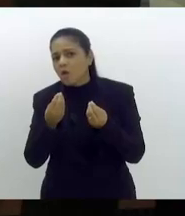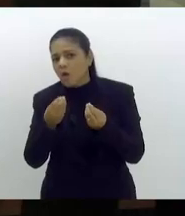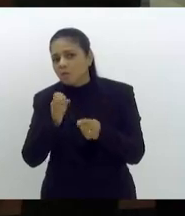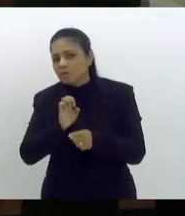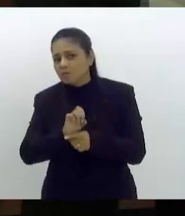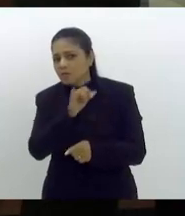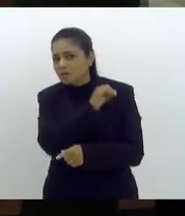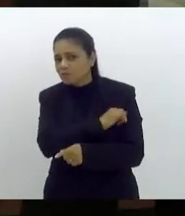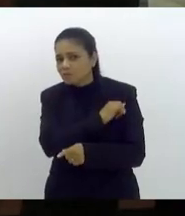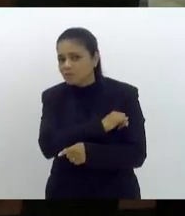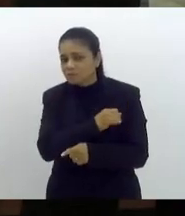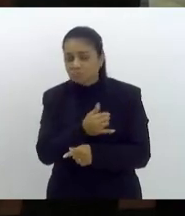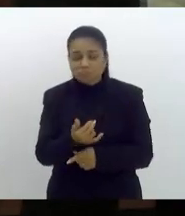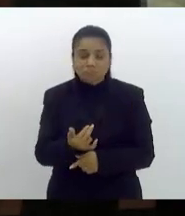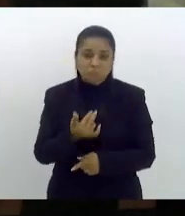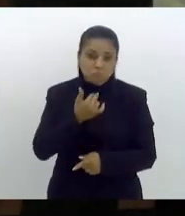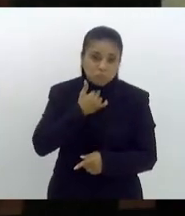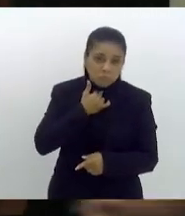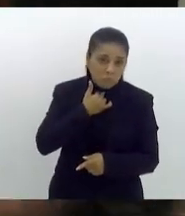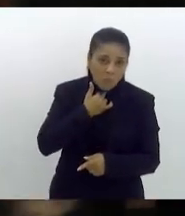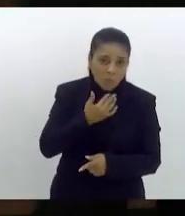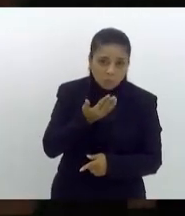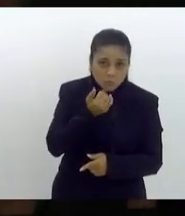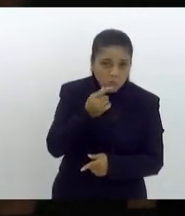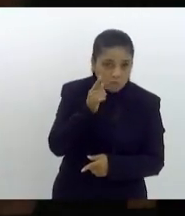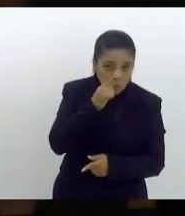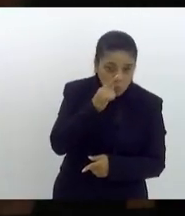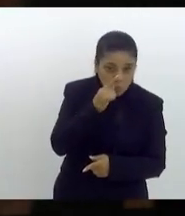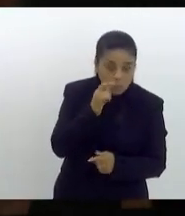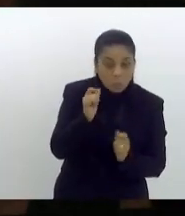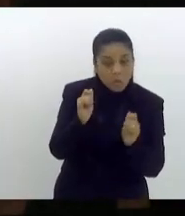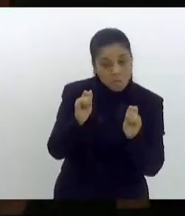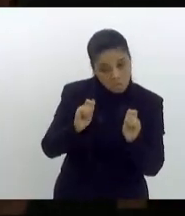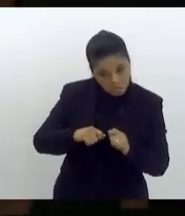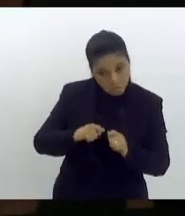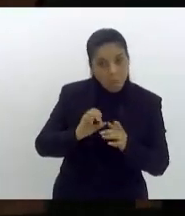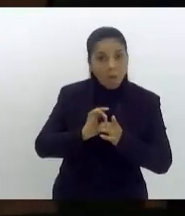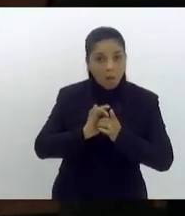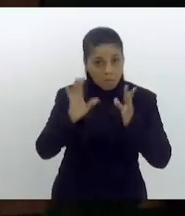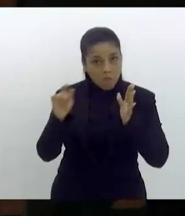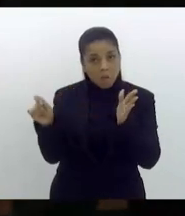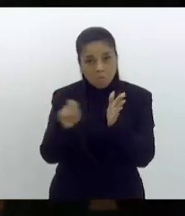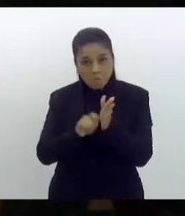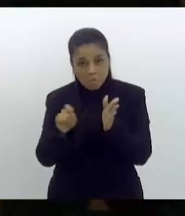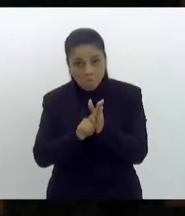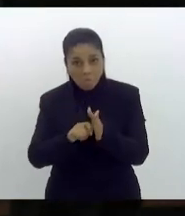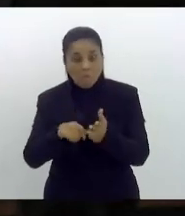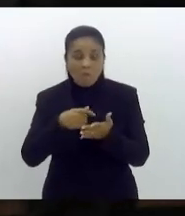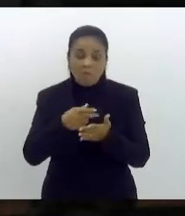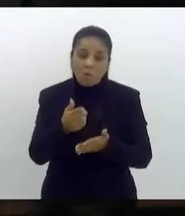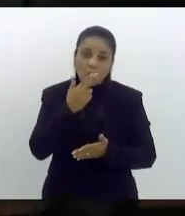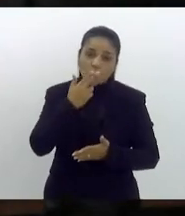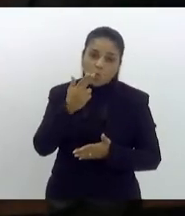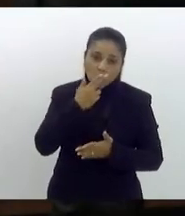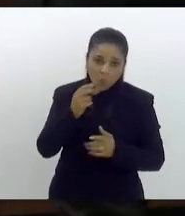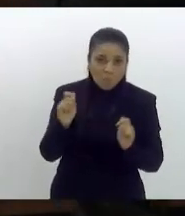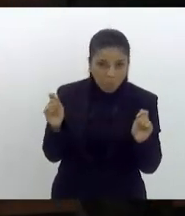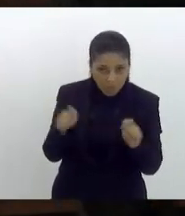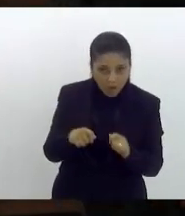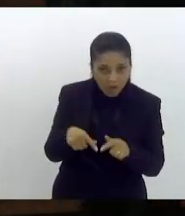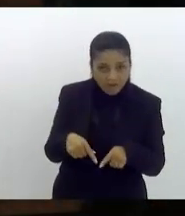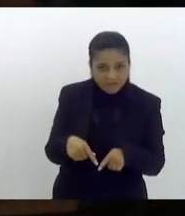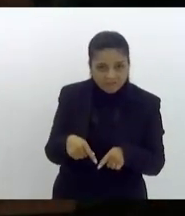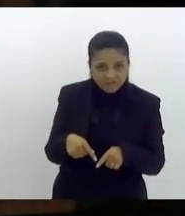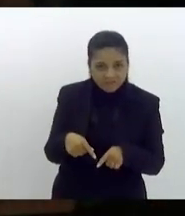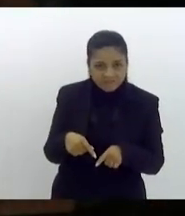não pode comer fofura Mas pode fumar maconha onde já se viu isso deputada Então por conta